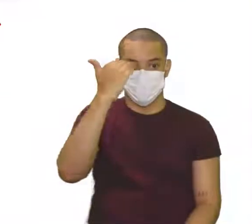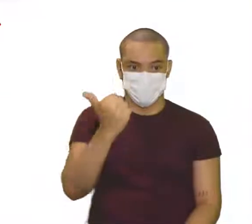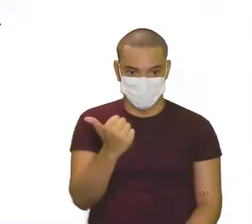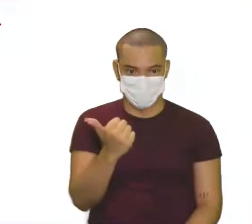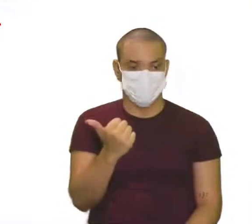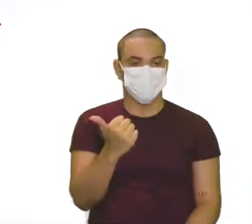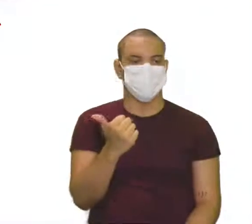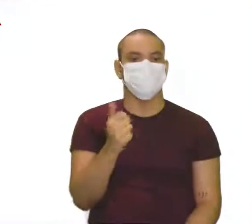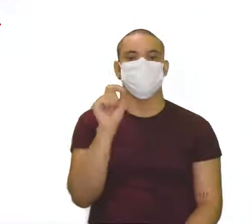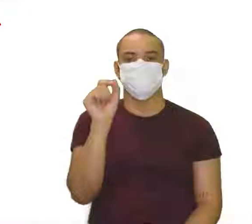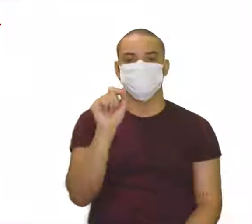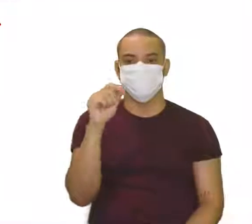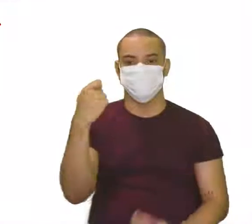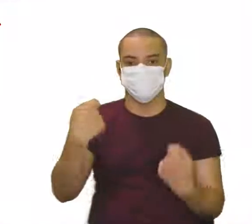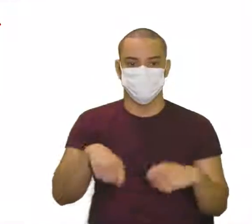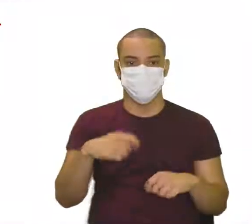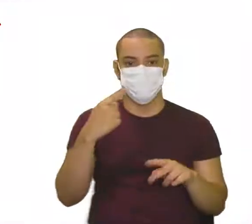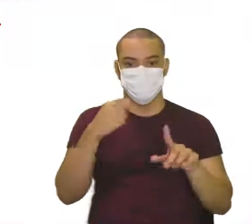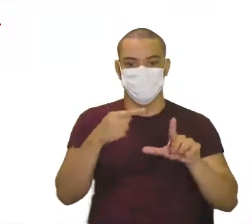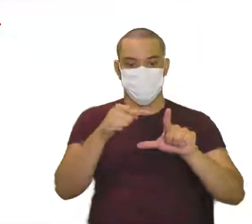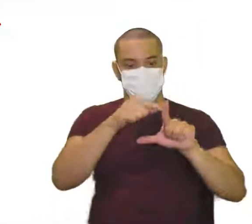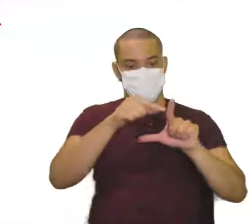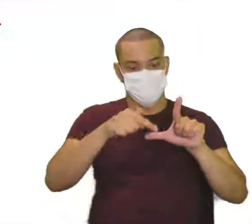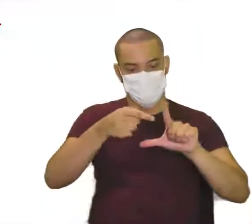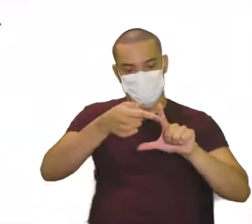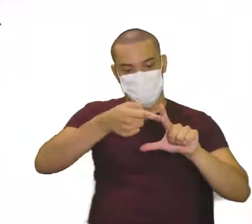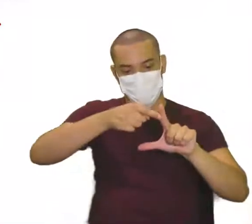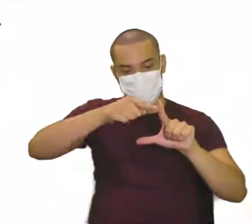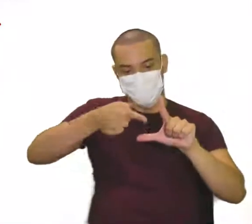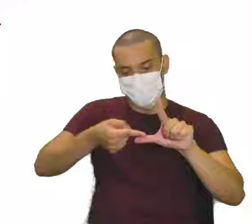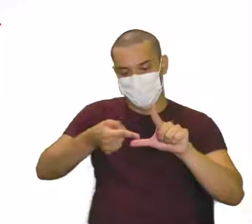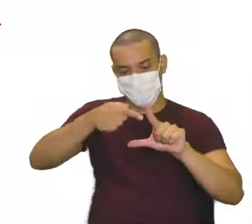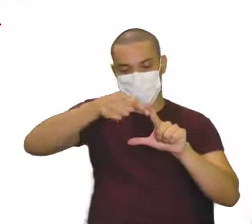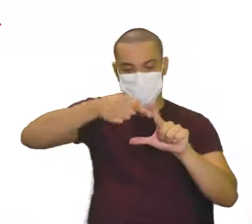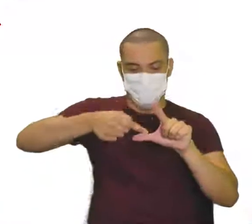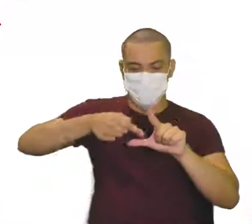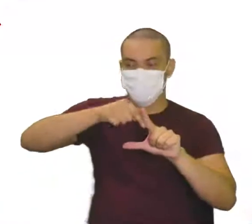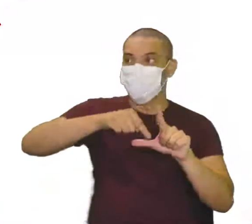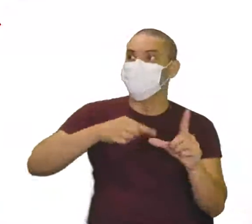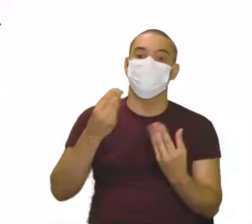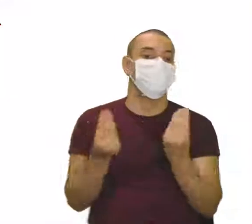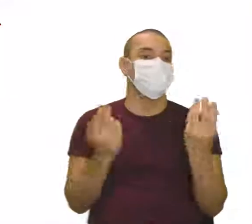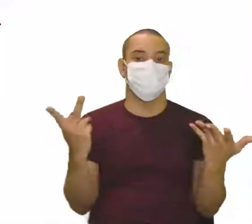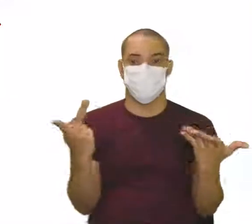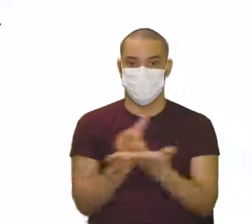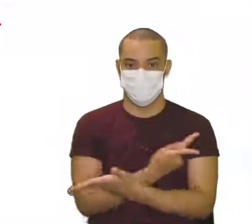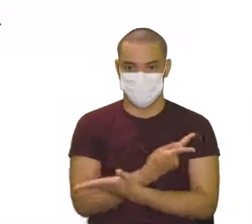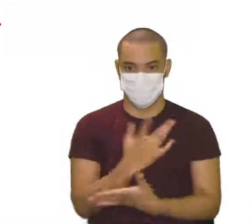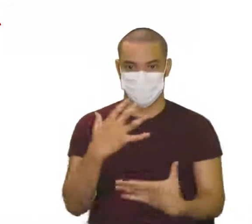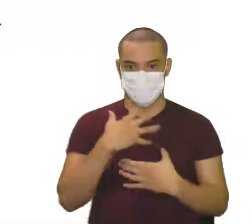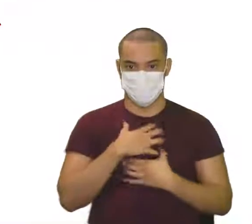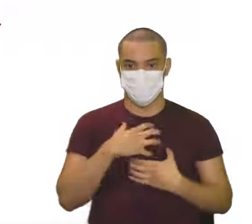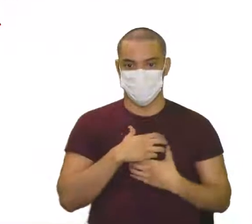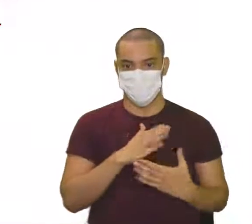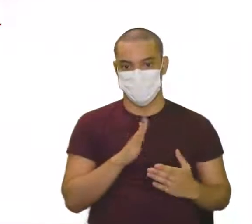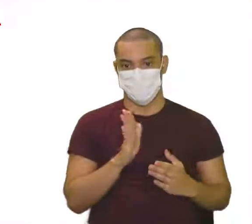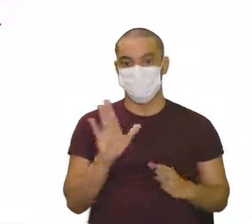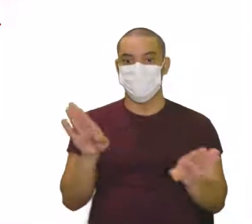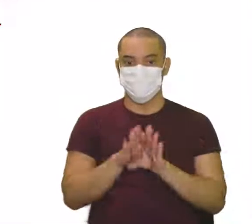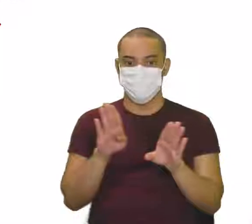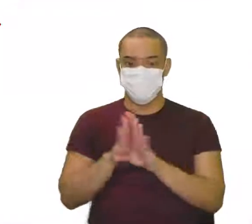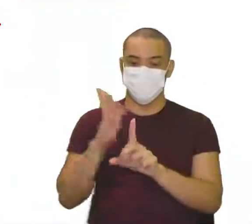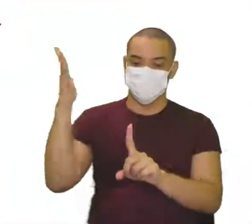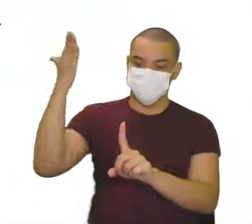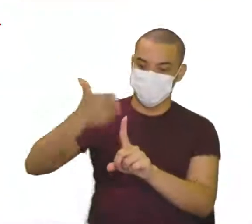quê? O ângulo que é formado entre a direção aqui, ó, e sentido do nosso